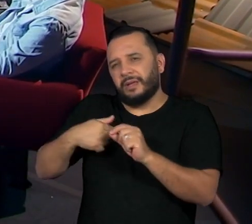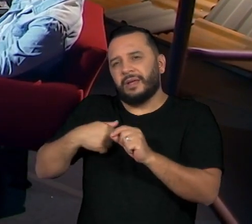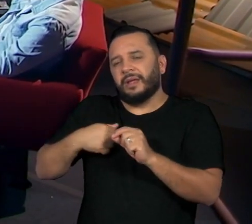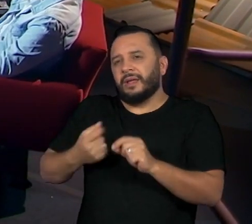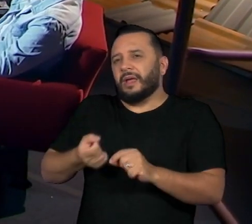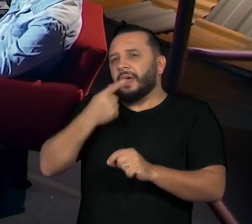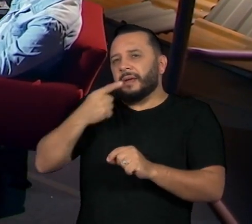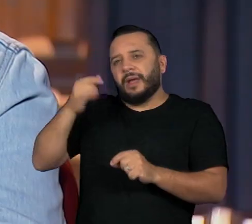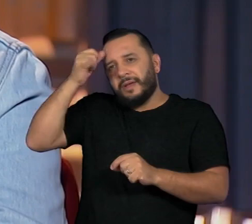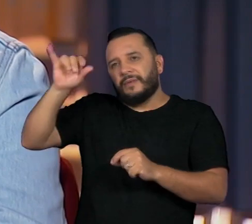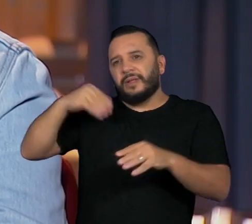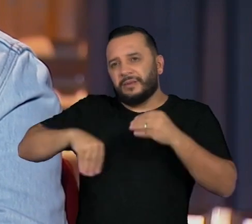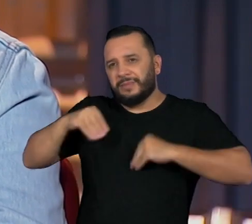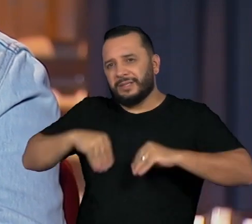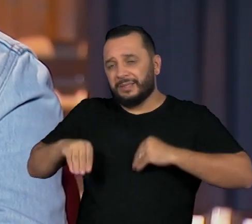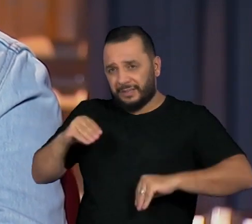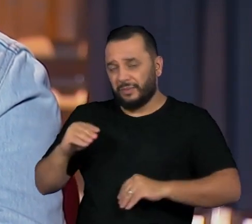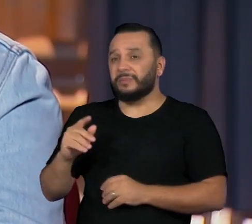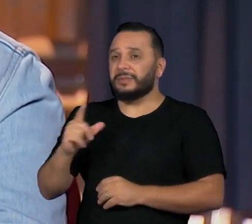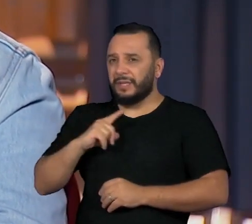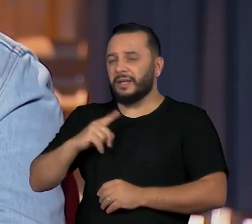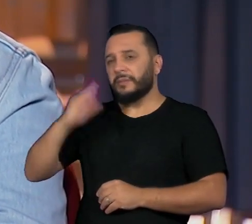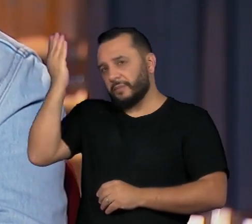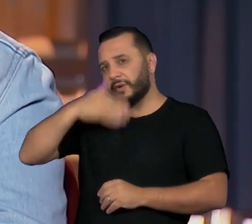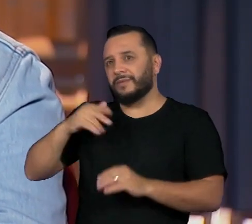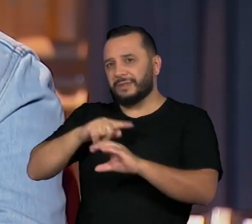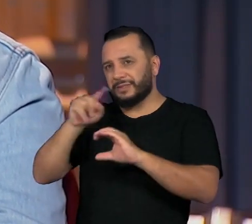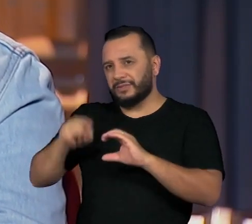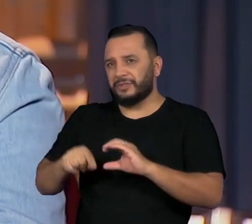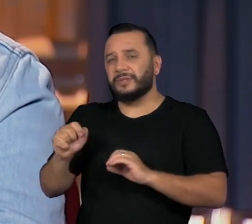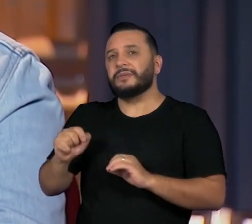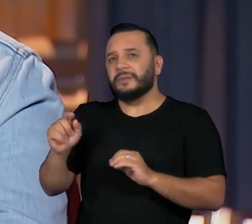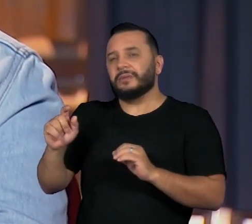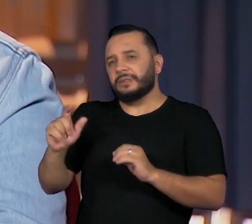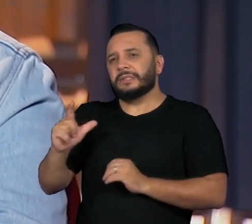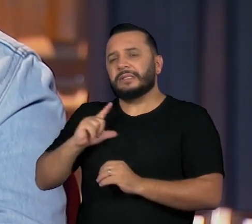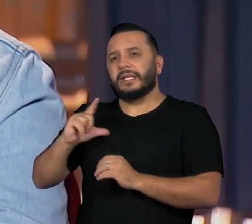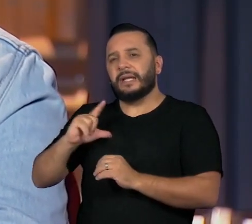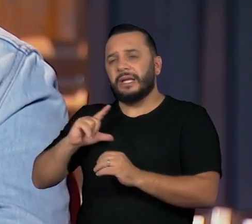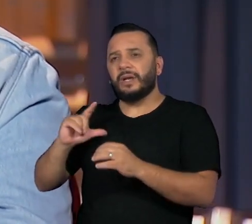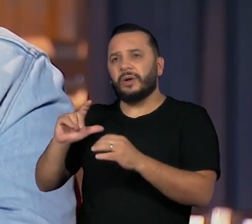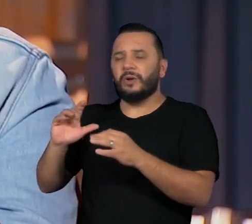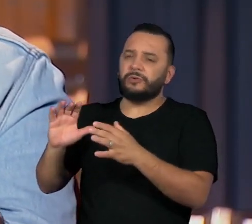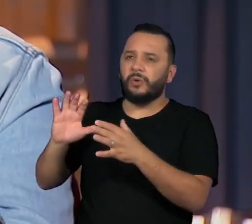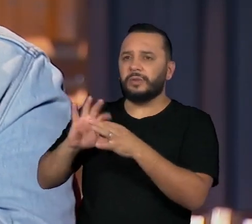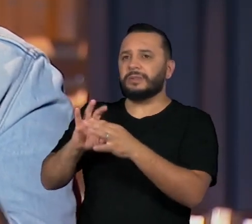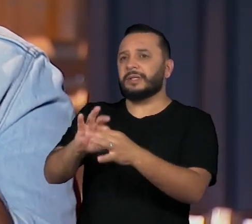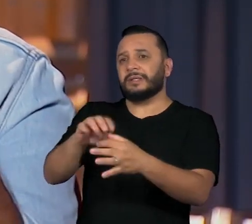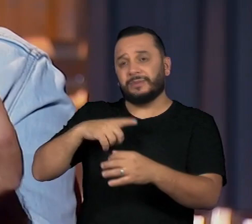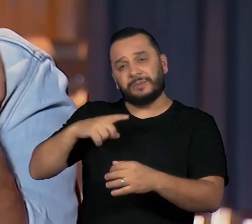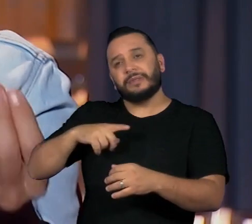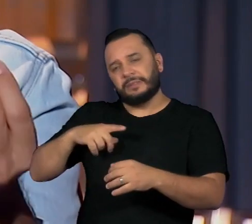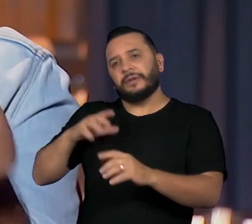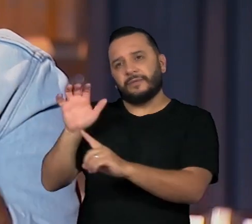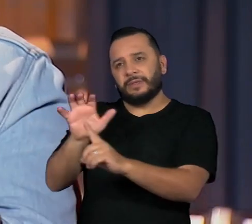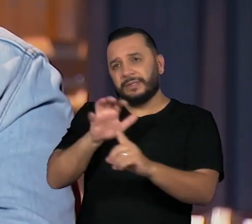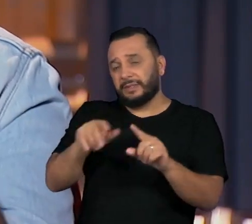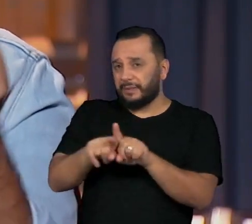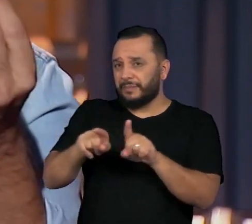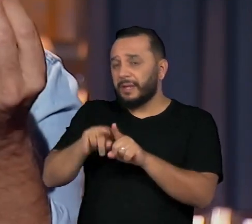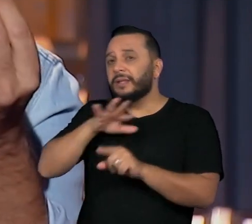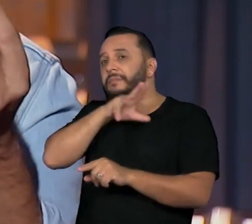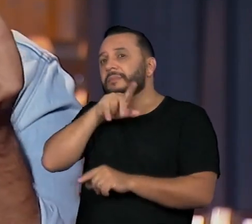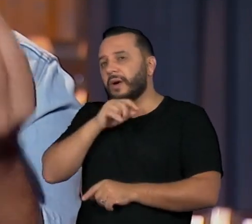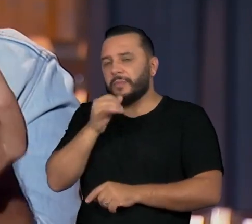utilizando há décadas, existem evidências científicas de que o contexto interessa, inclusive em modelos animais em que não daria para falar de efeito placebo. Então, por